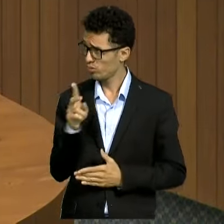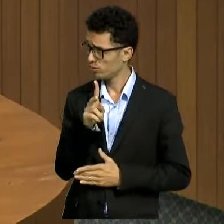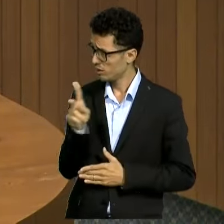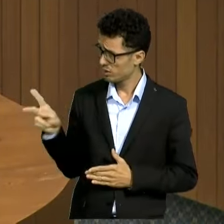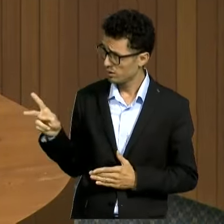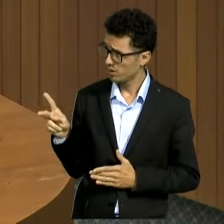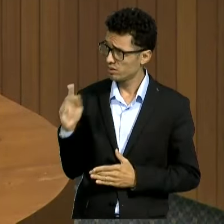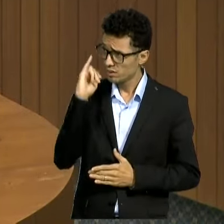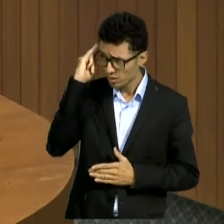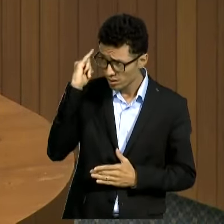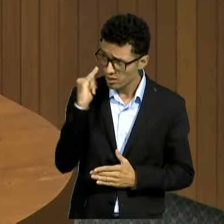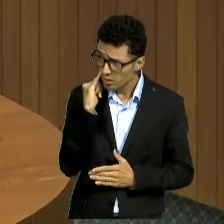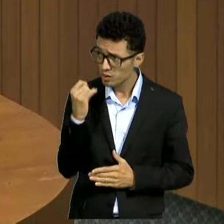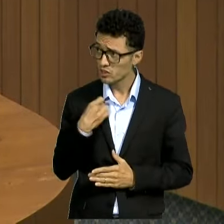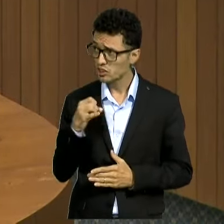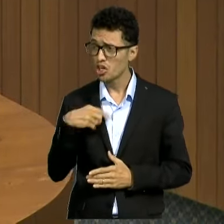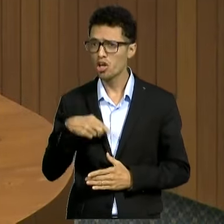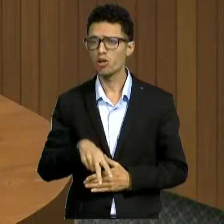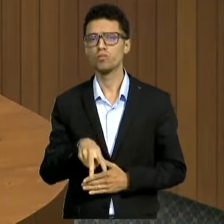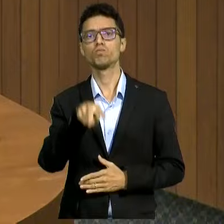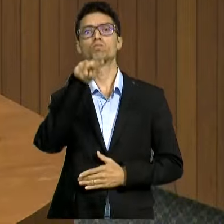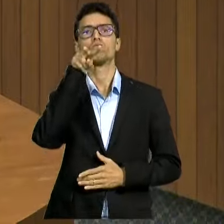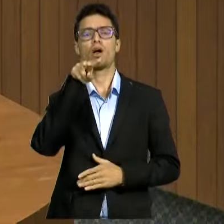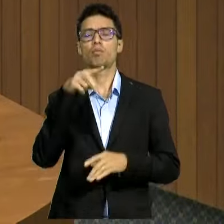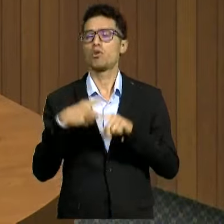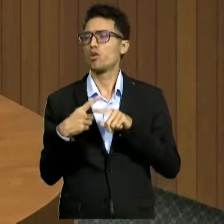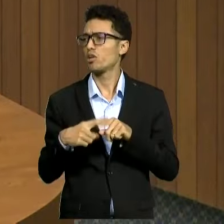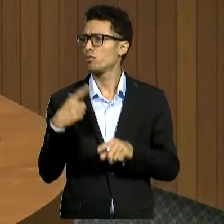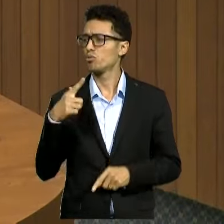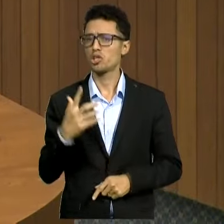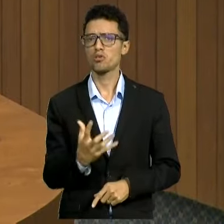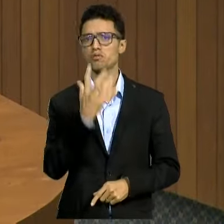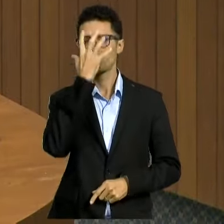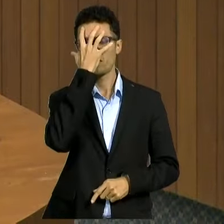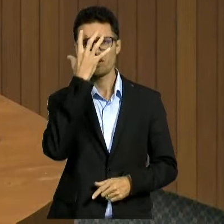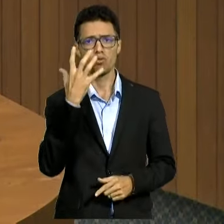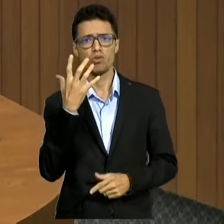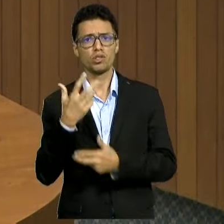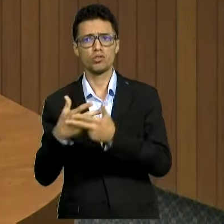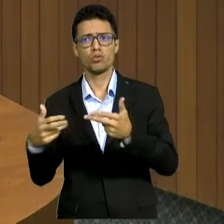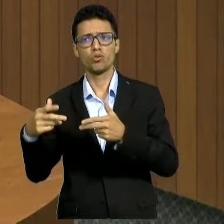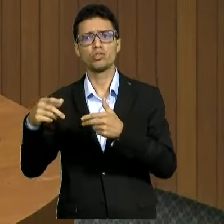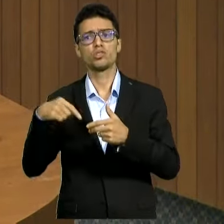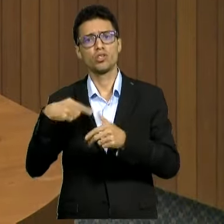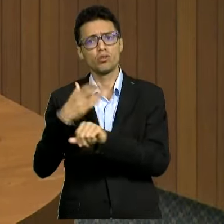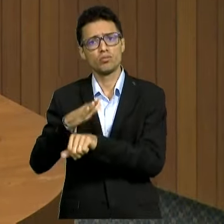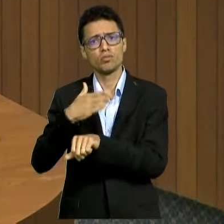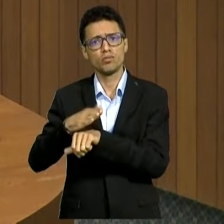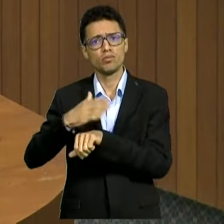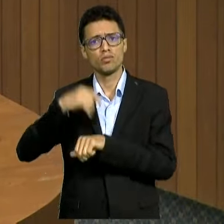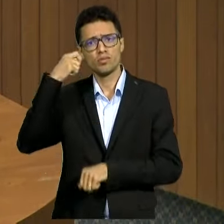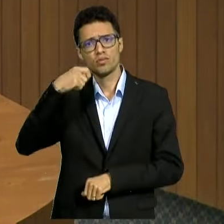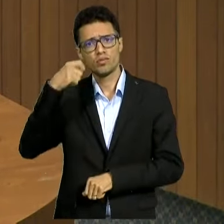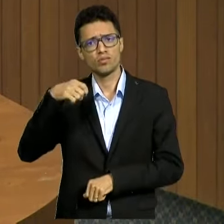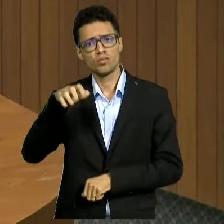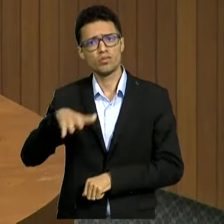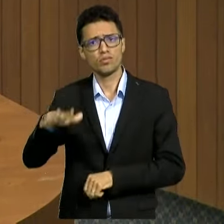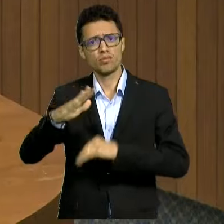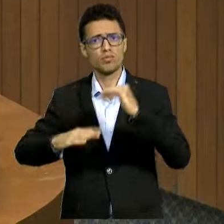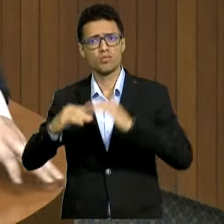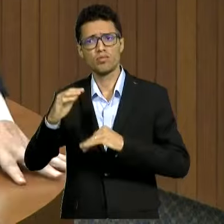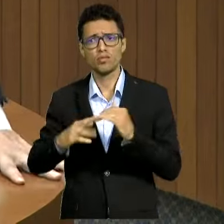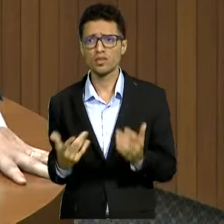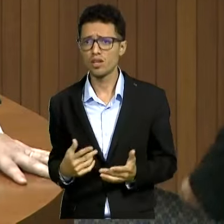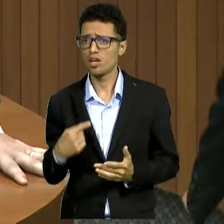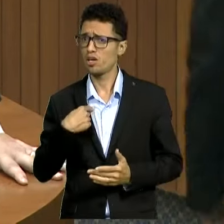erguida, é porque não me envergonho de nenhum ato que pratiquei na advocacia, de nenhum ato que pratiquei como